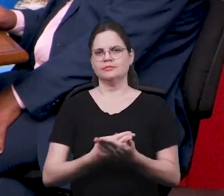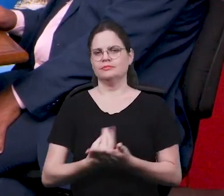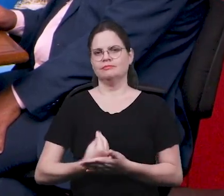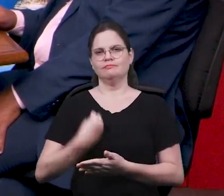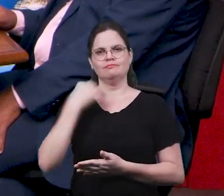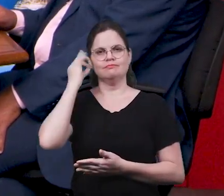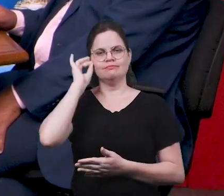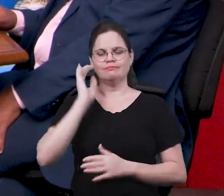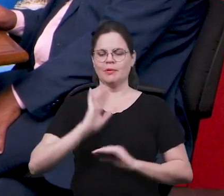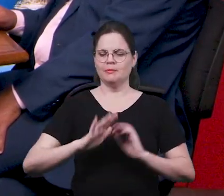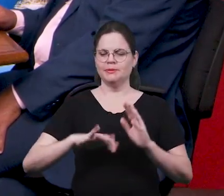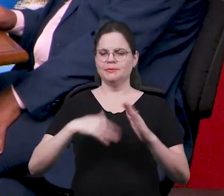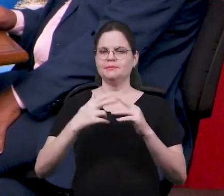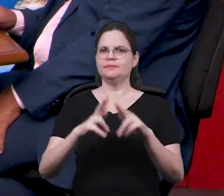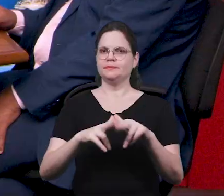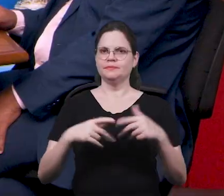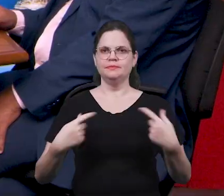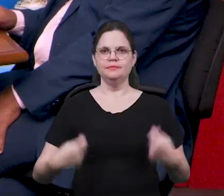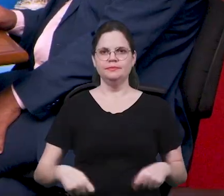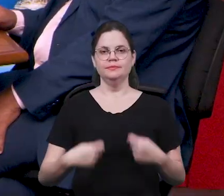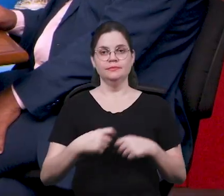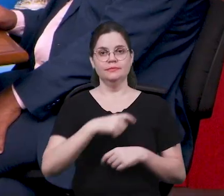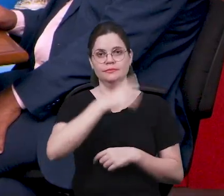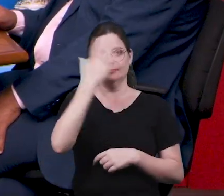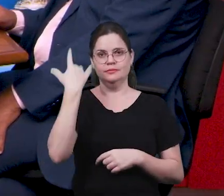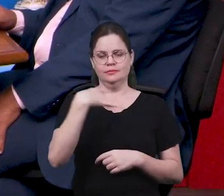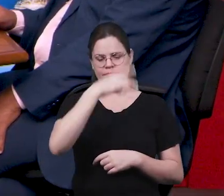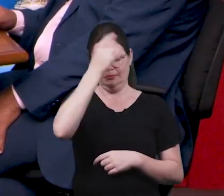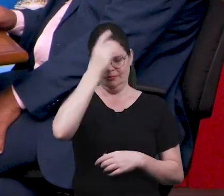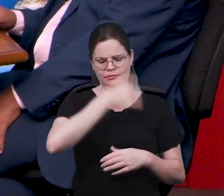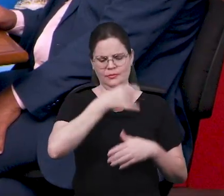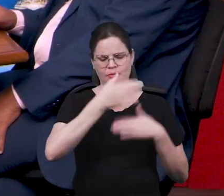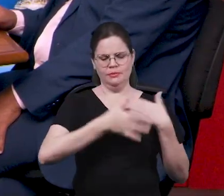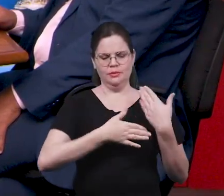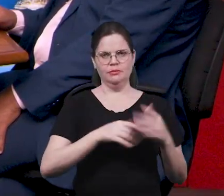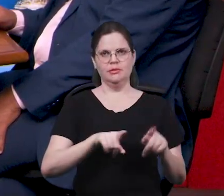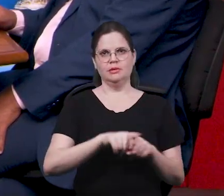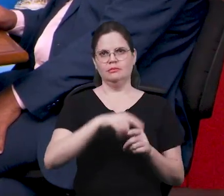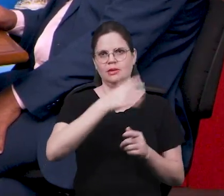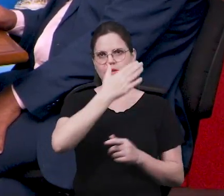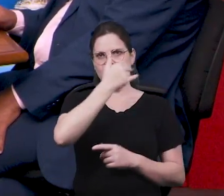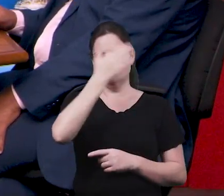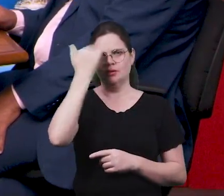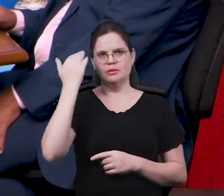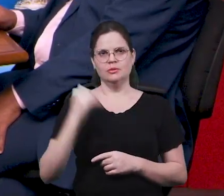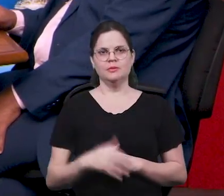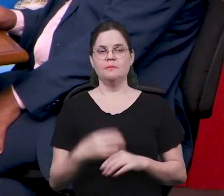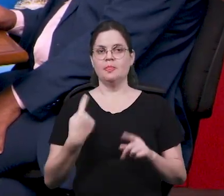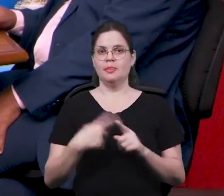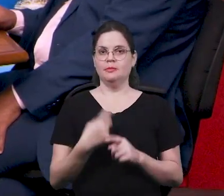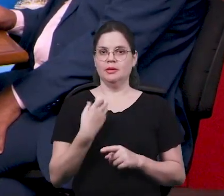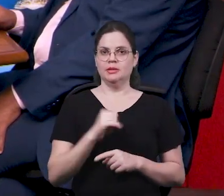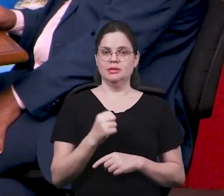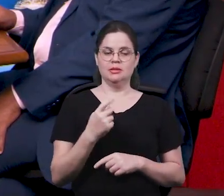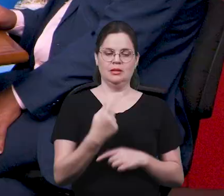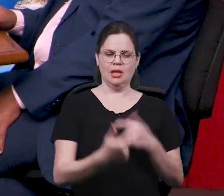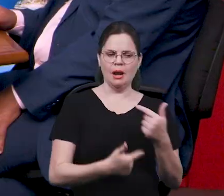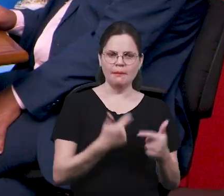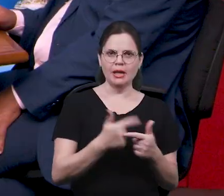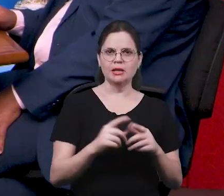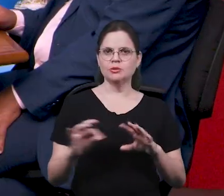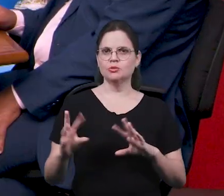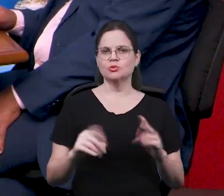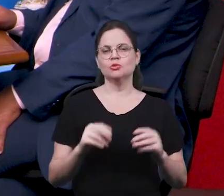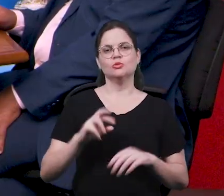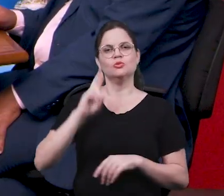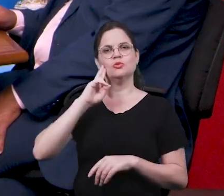isso precisam realmente ser cheios do Espírito Santo. Exatamente. E cheios de sabedoria. E na execução desse serviço, o Senhor os enche